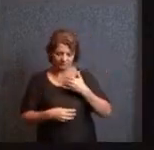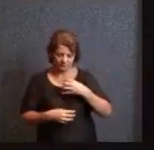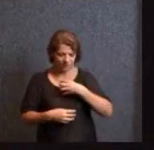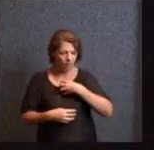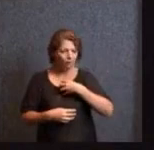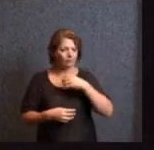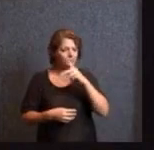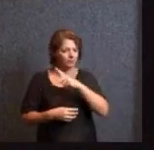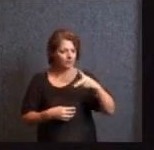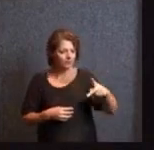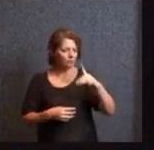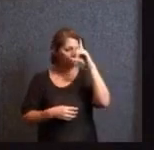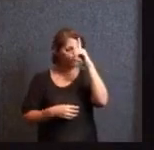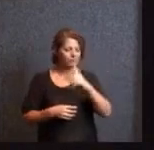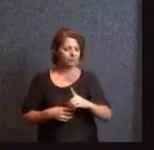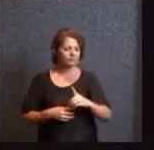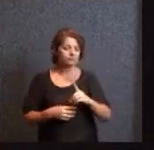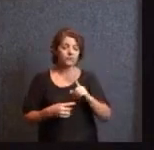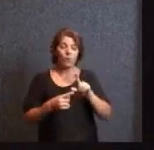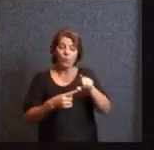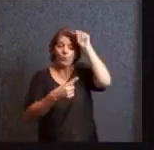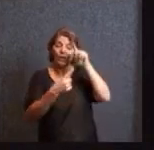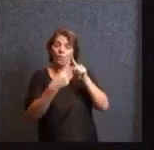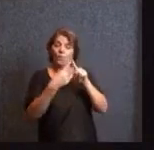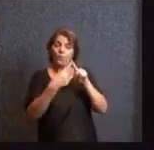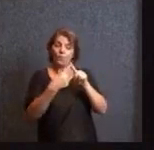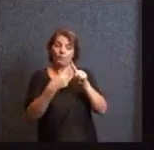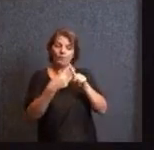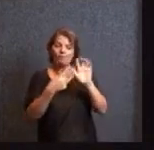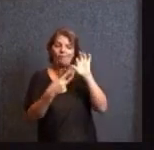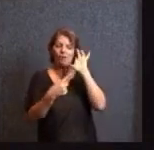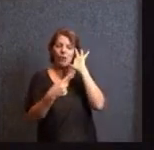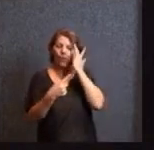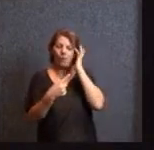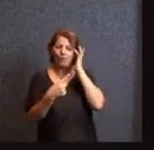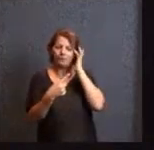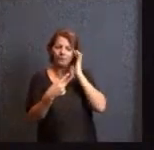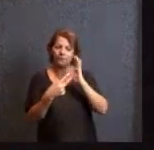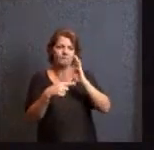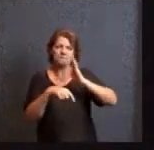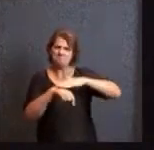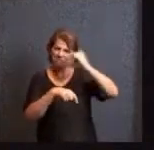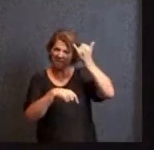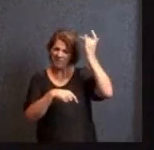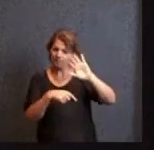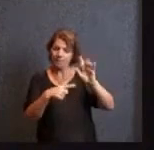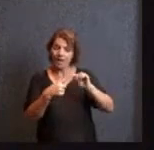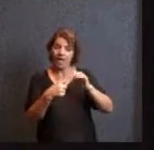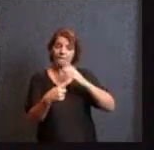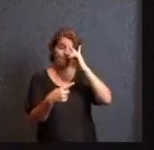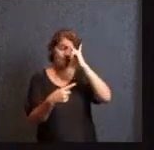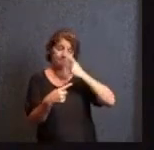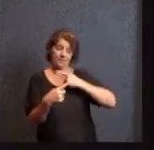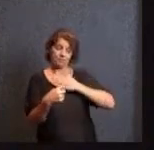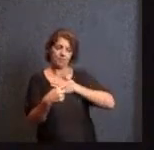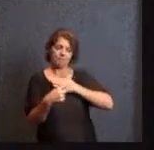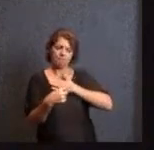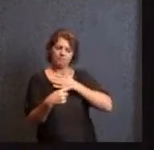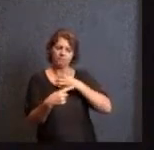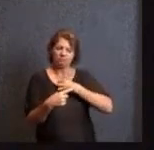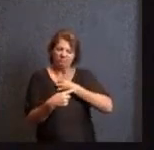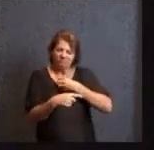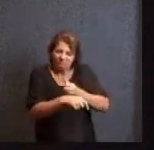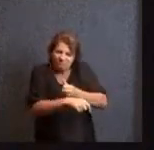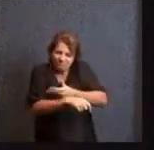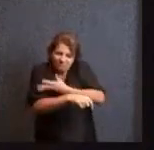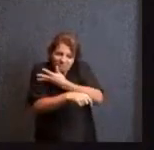conosco, né? E tem uma aqui que eu acho que não é o mais importante, mas para mim é muito forte.